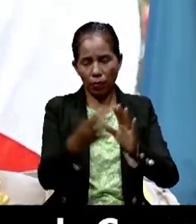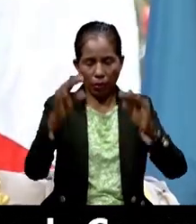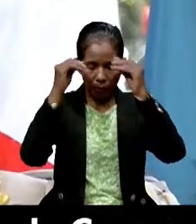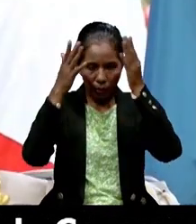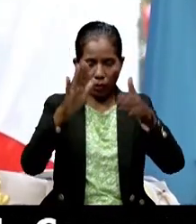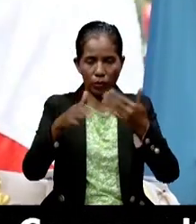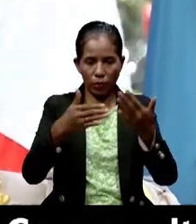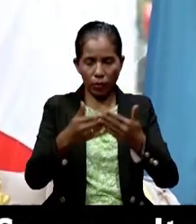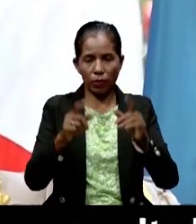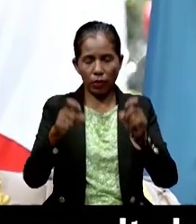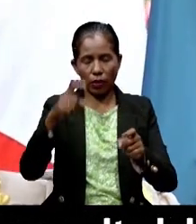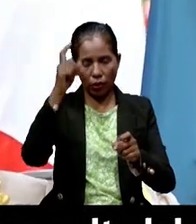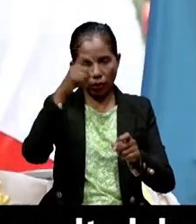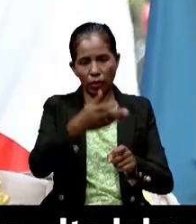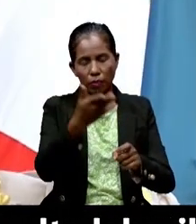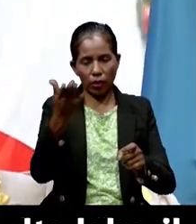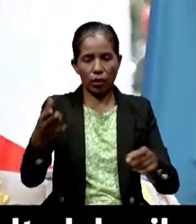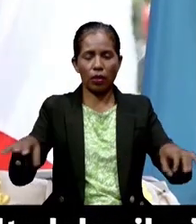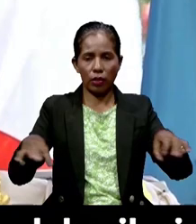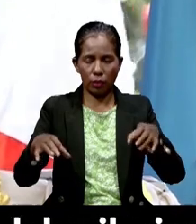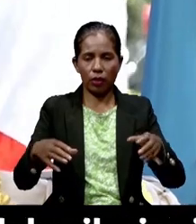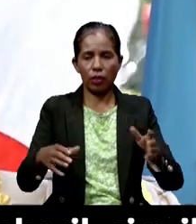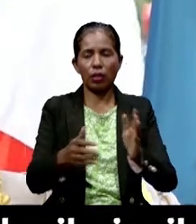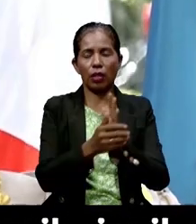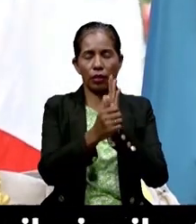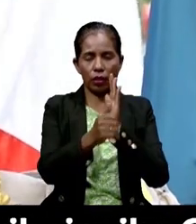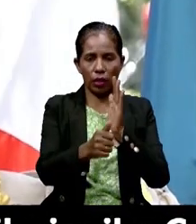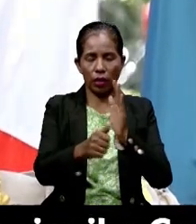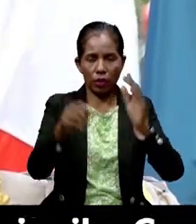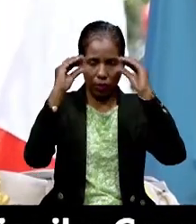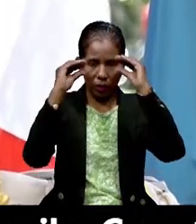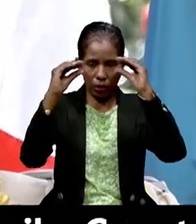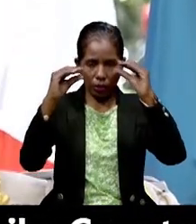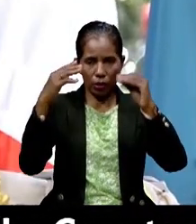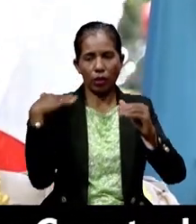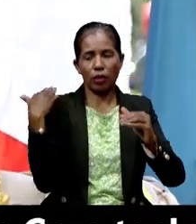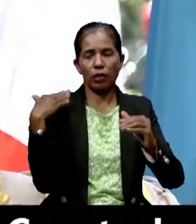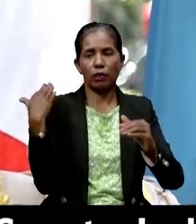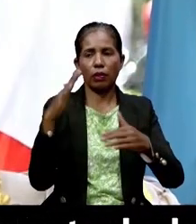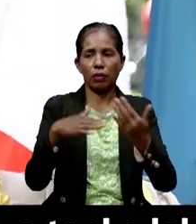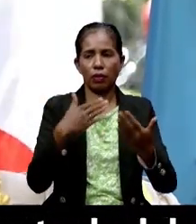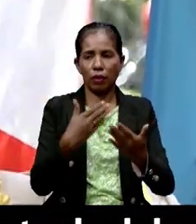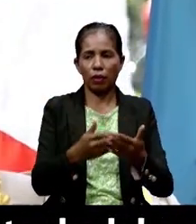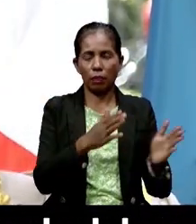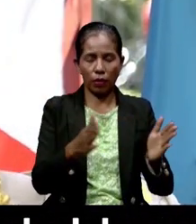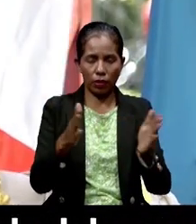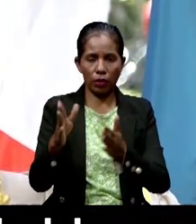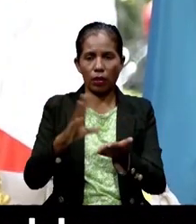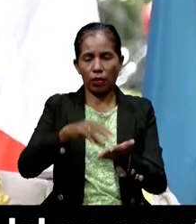horizontes na vossa carreira docente e no processo de